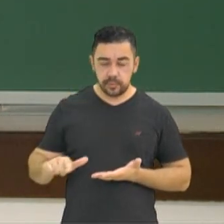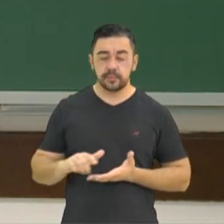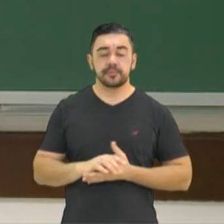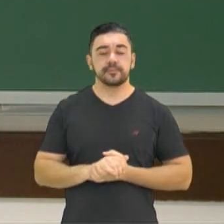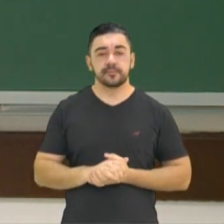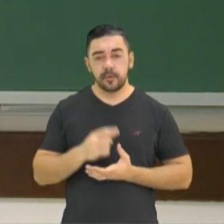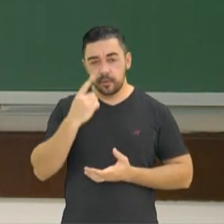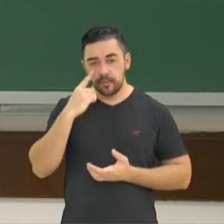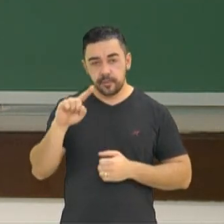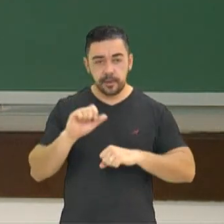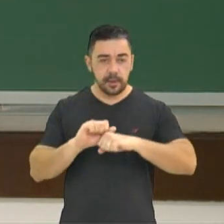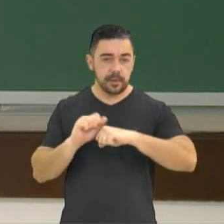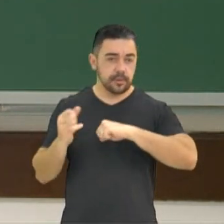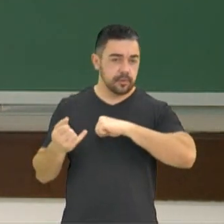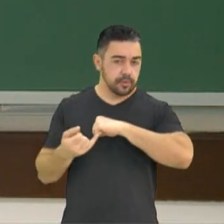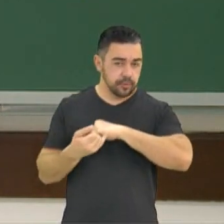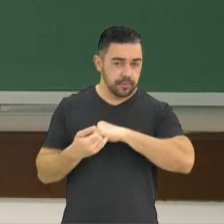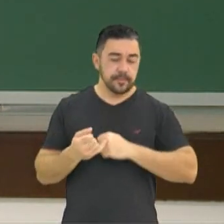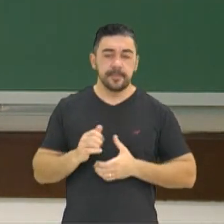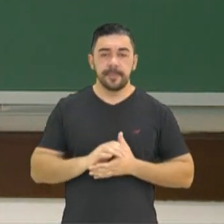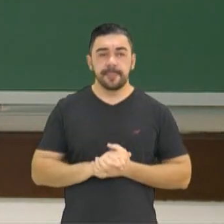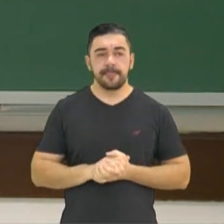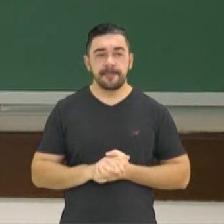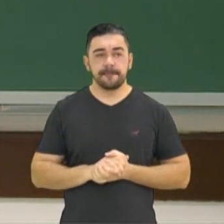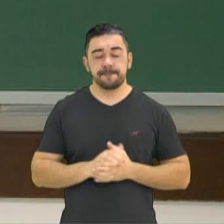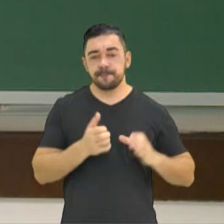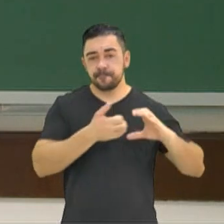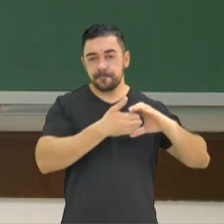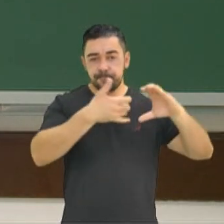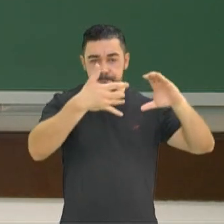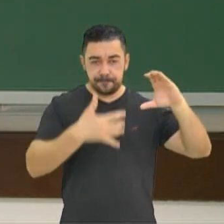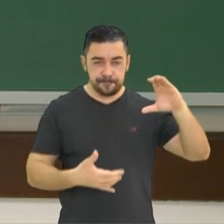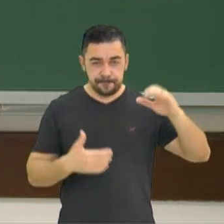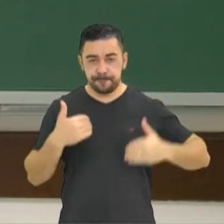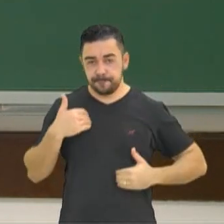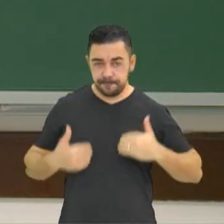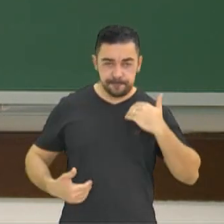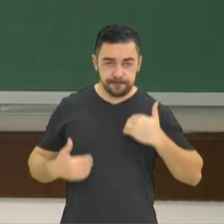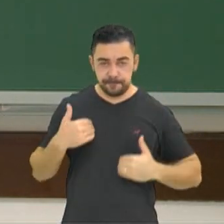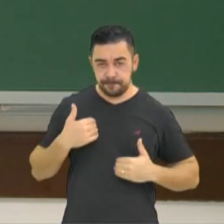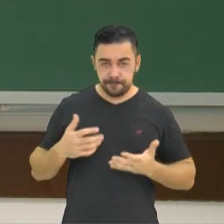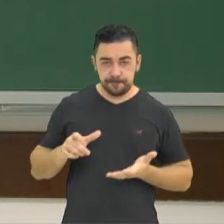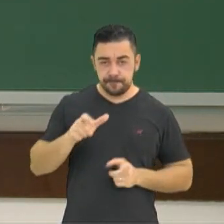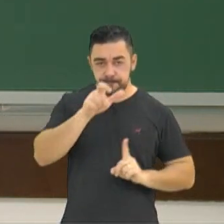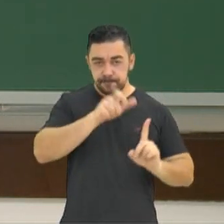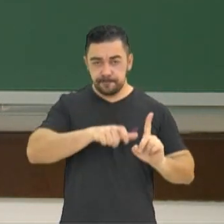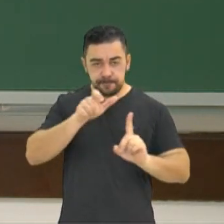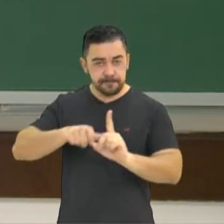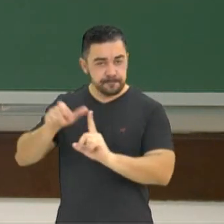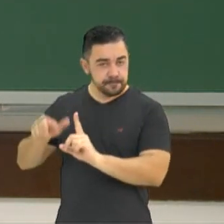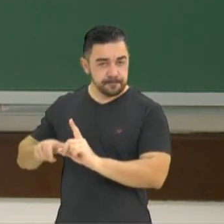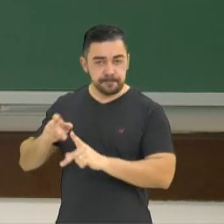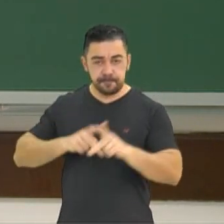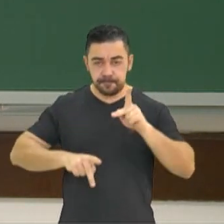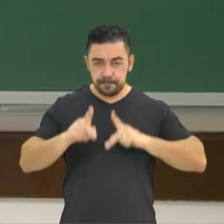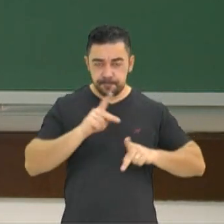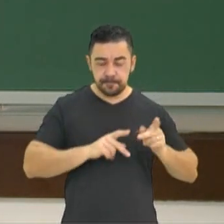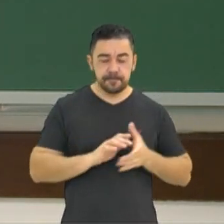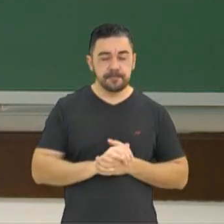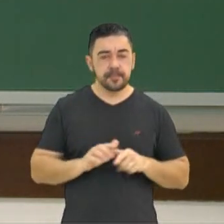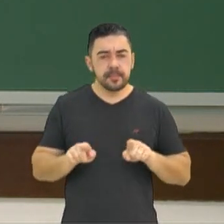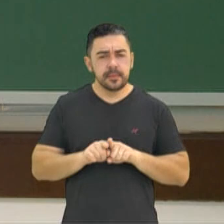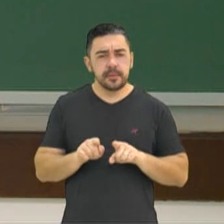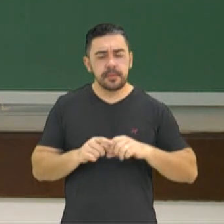alguns adjetivos, As características físicas das pessoas e os verbos que a gente utiliza